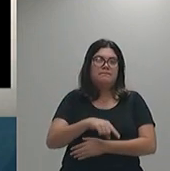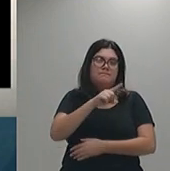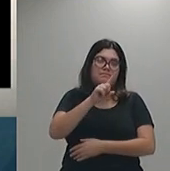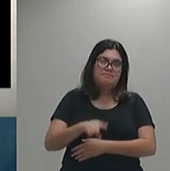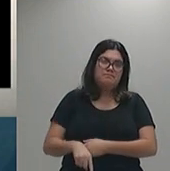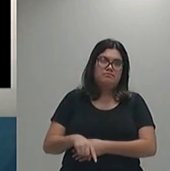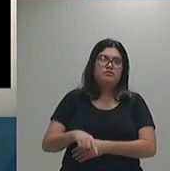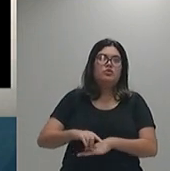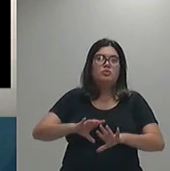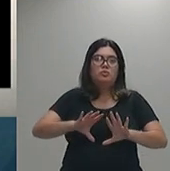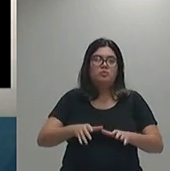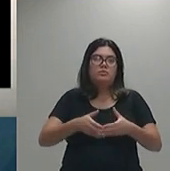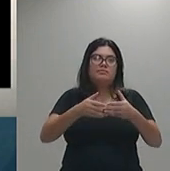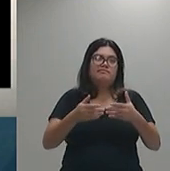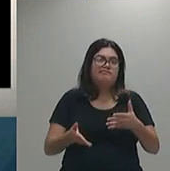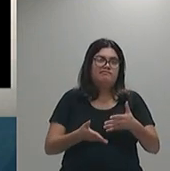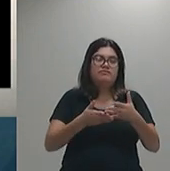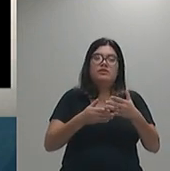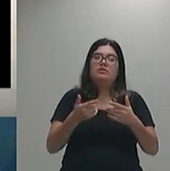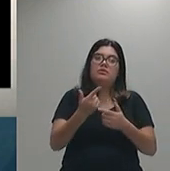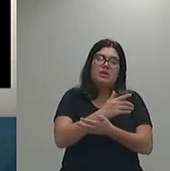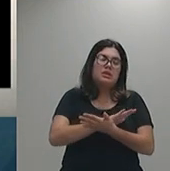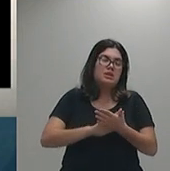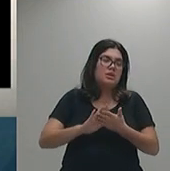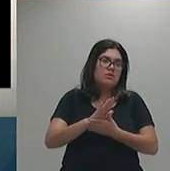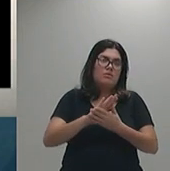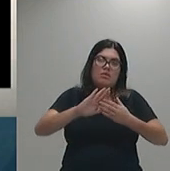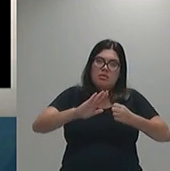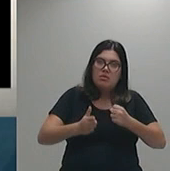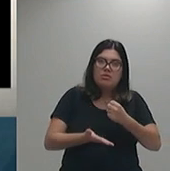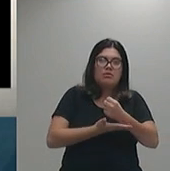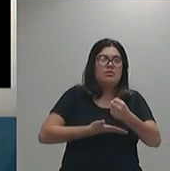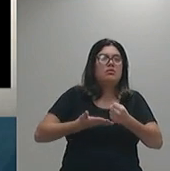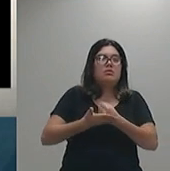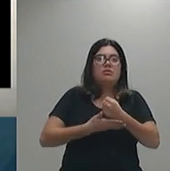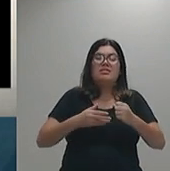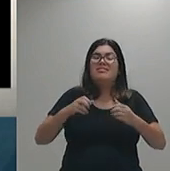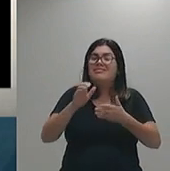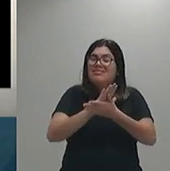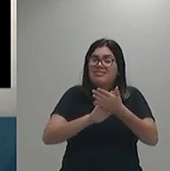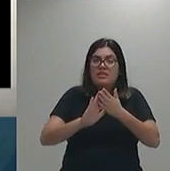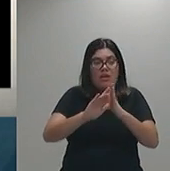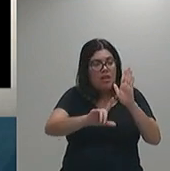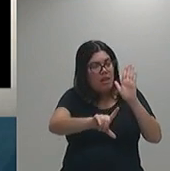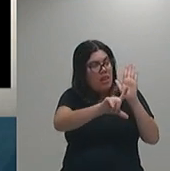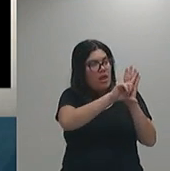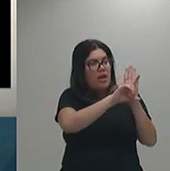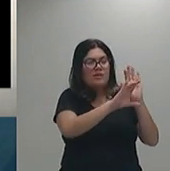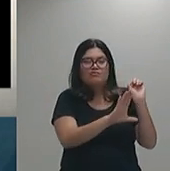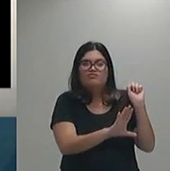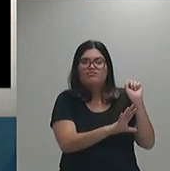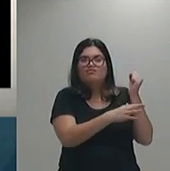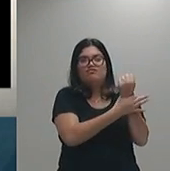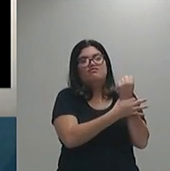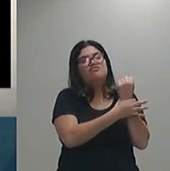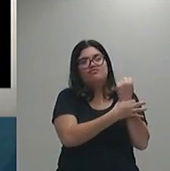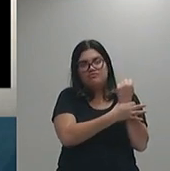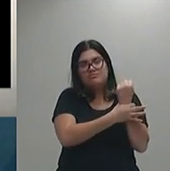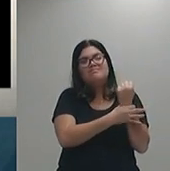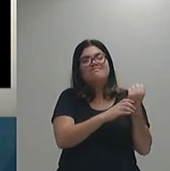não há nenhum fundamento nenhum dispositivo legal que ampare tal pretensão